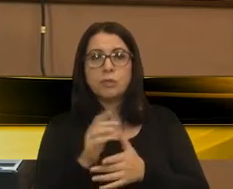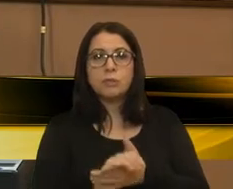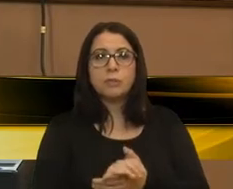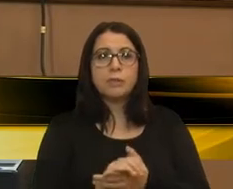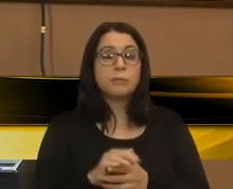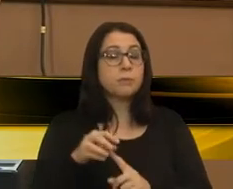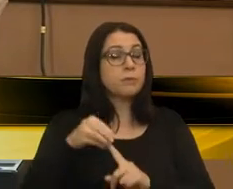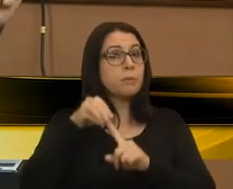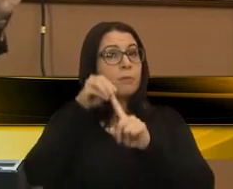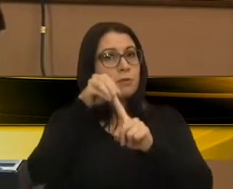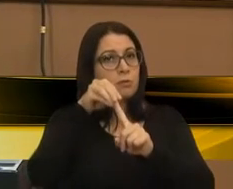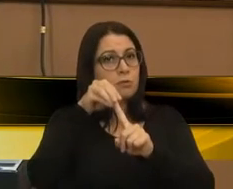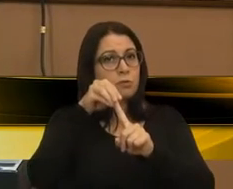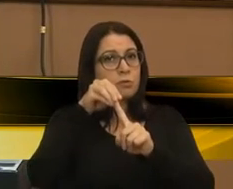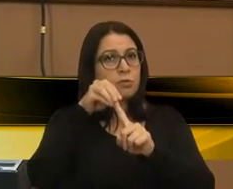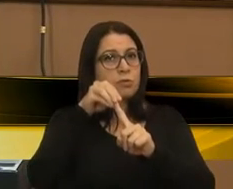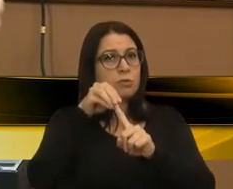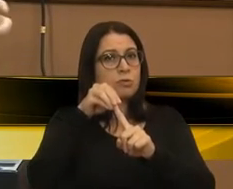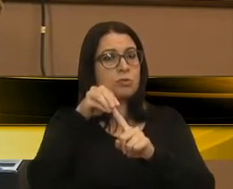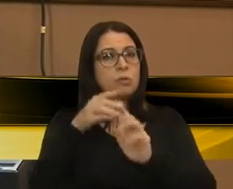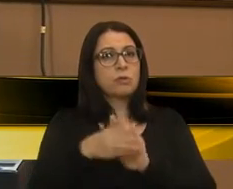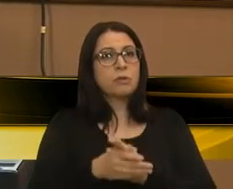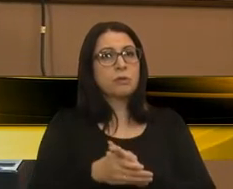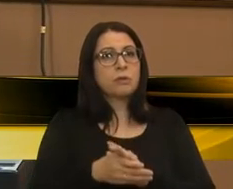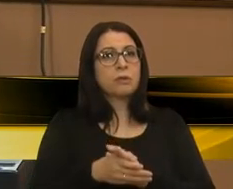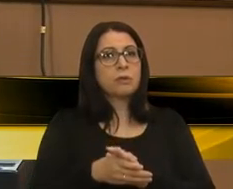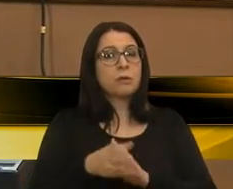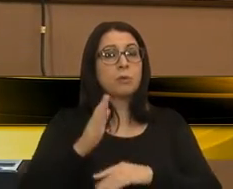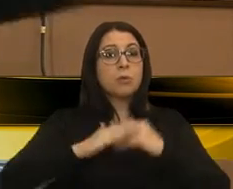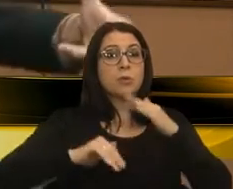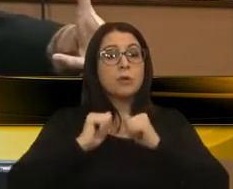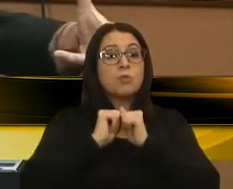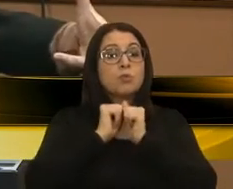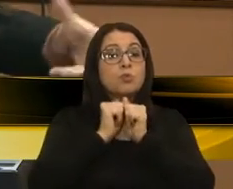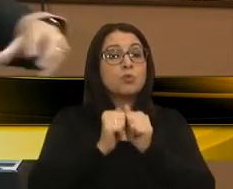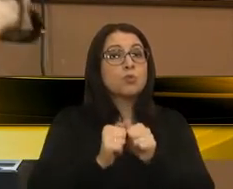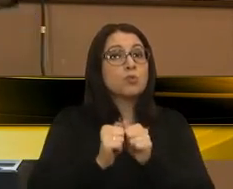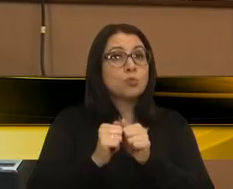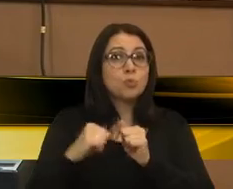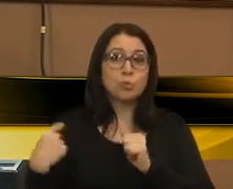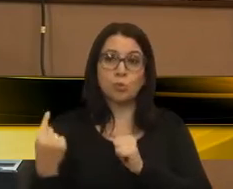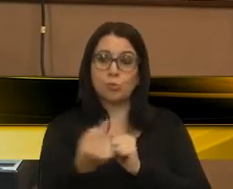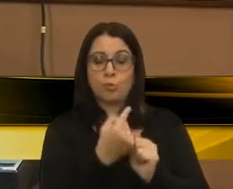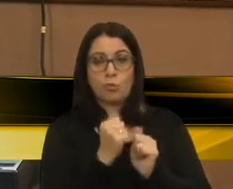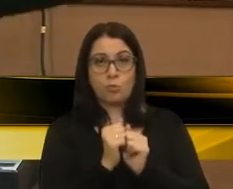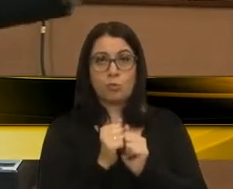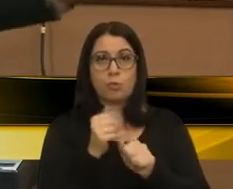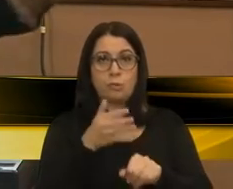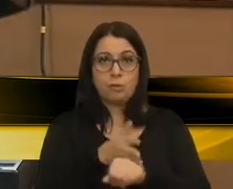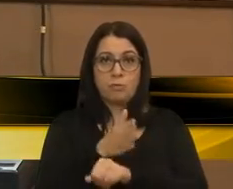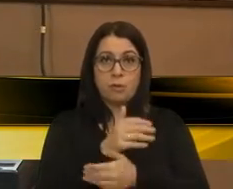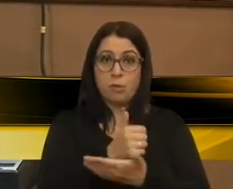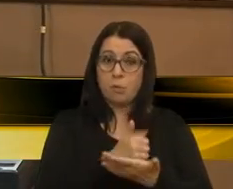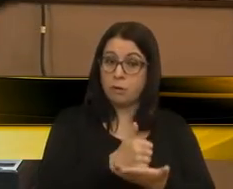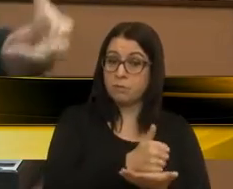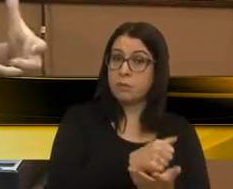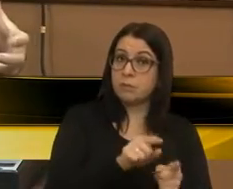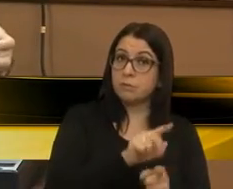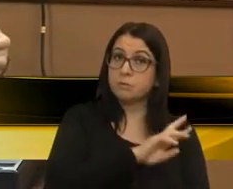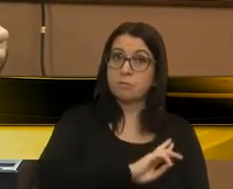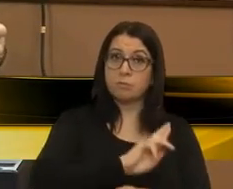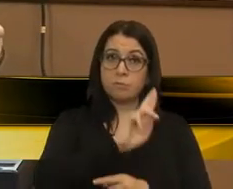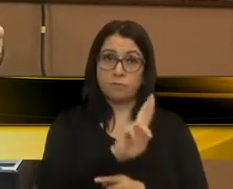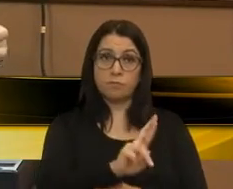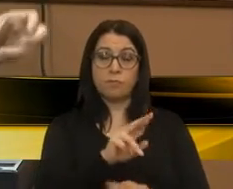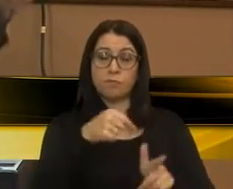mas principalmente atentar para uma construção coletiva com a participação das bases e de representações